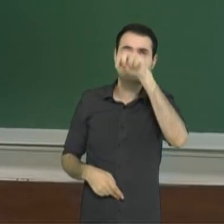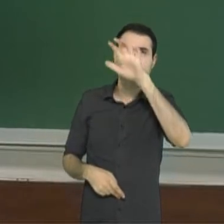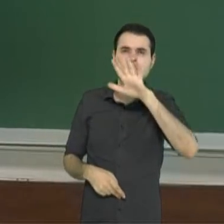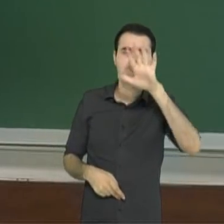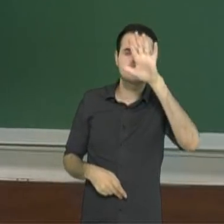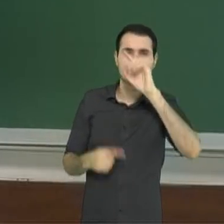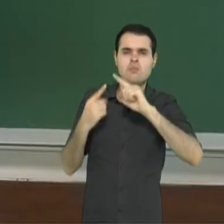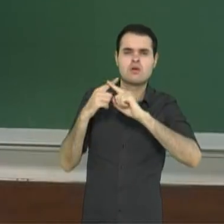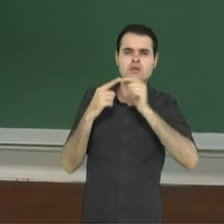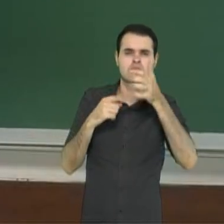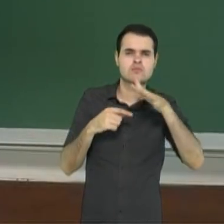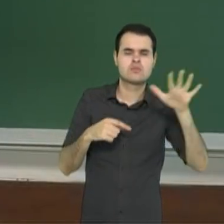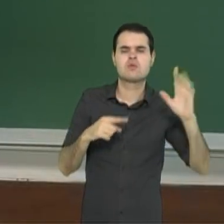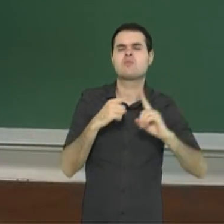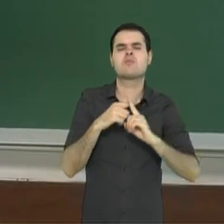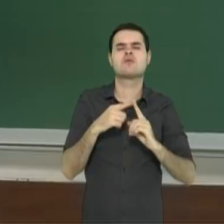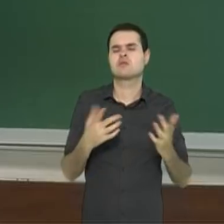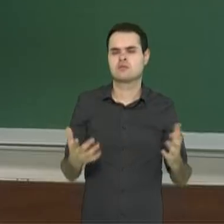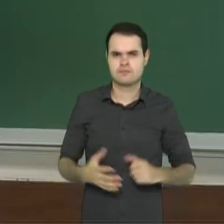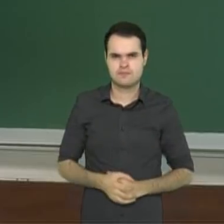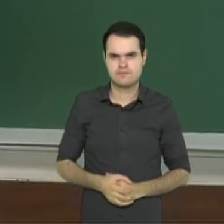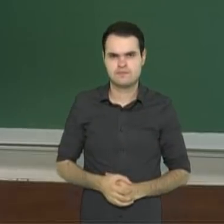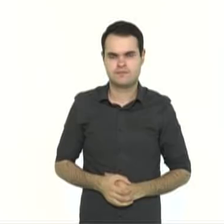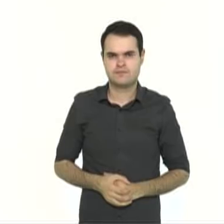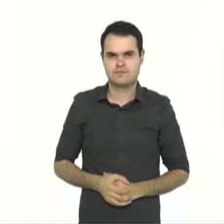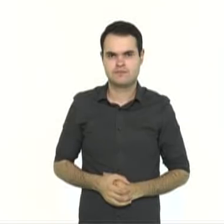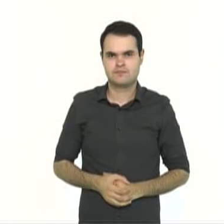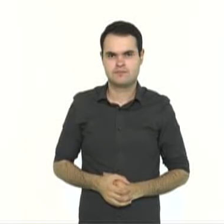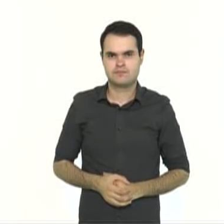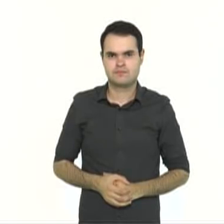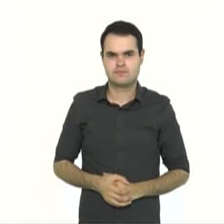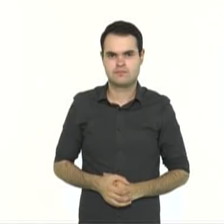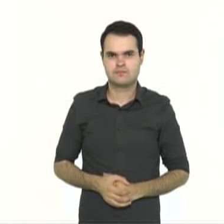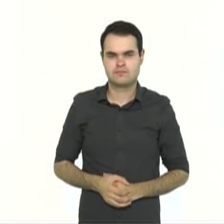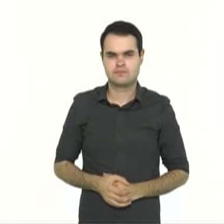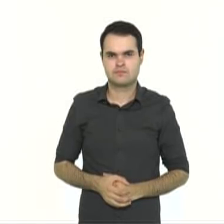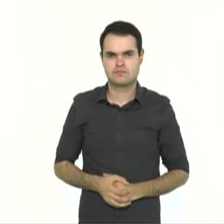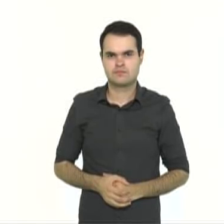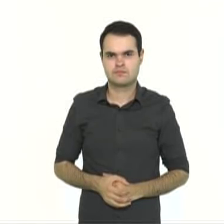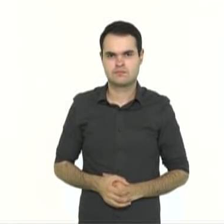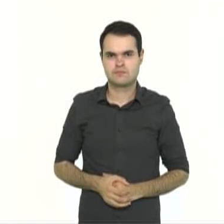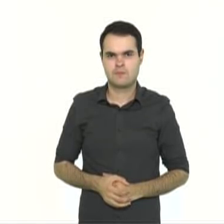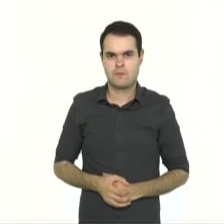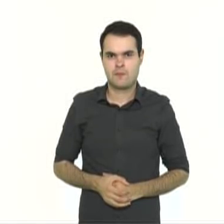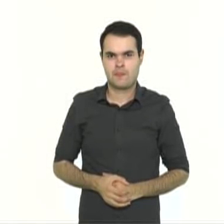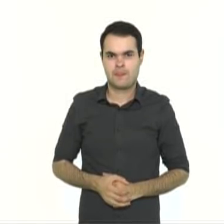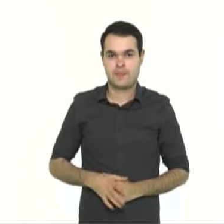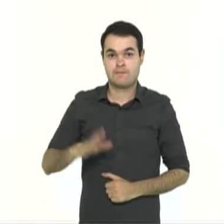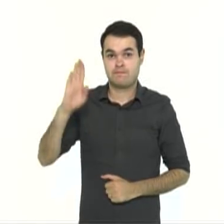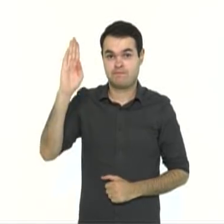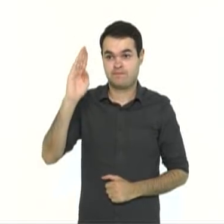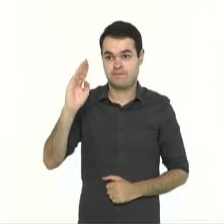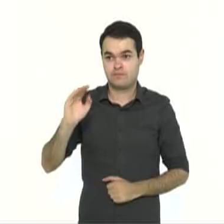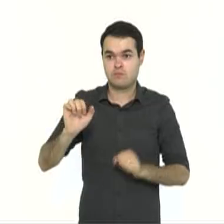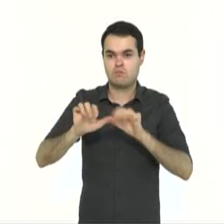Vamos descobrir por quê? Olha lá, em virtude do crescimento do rebanho brasileiro, em